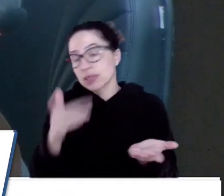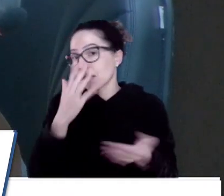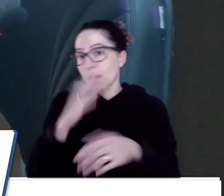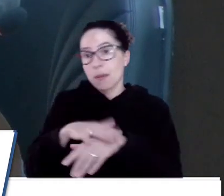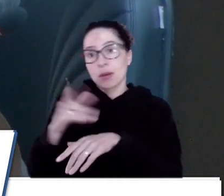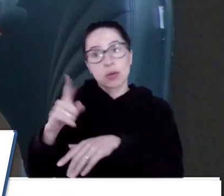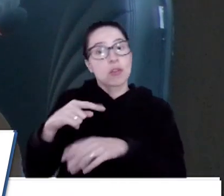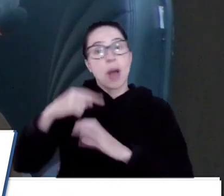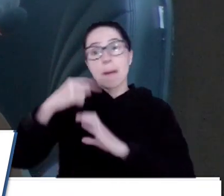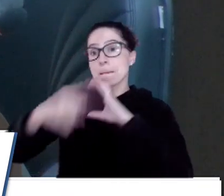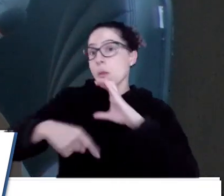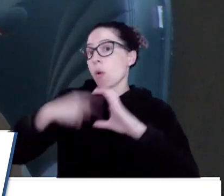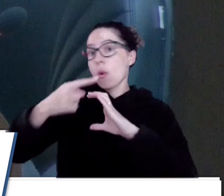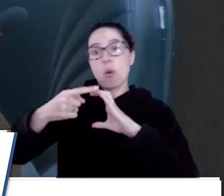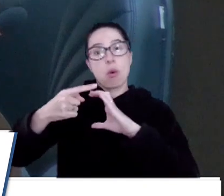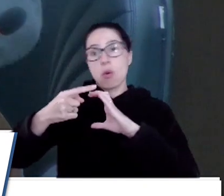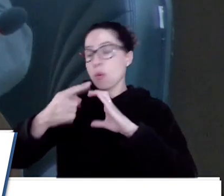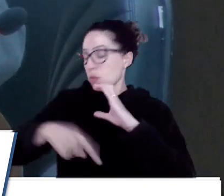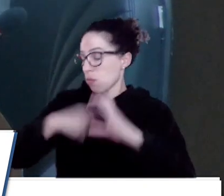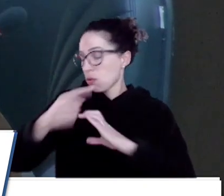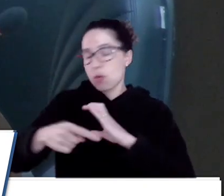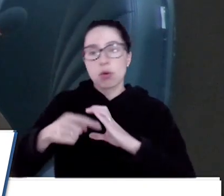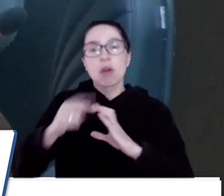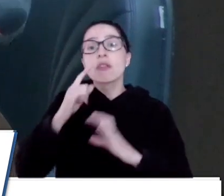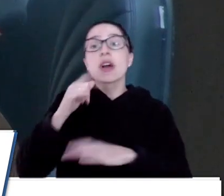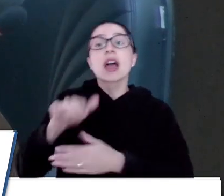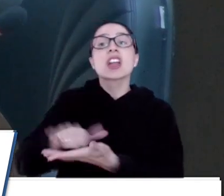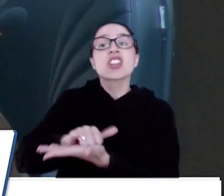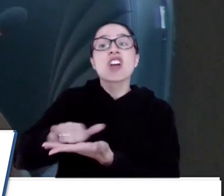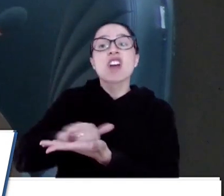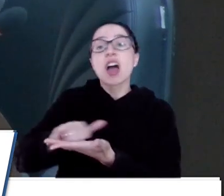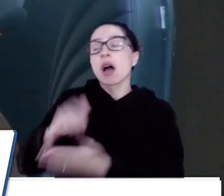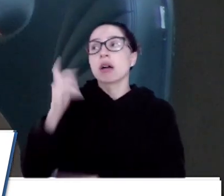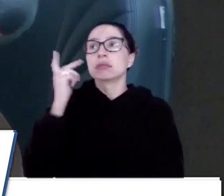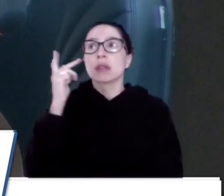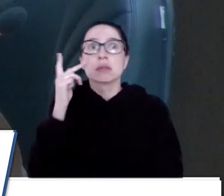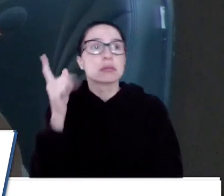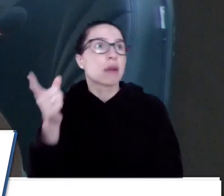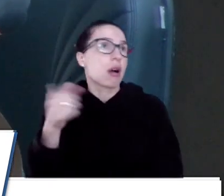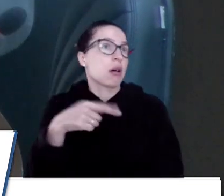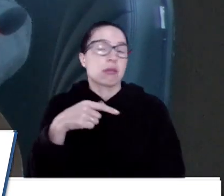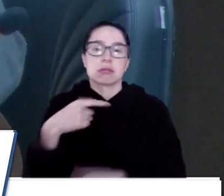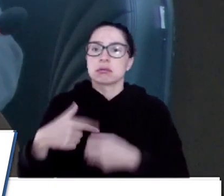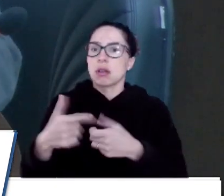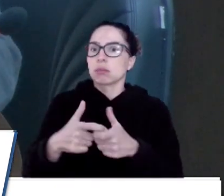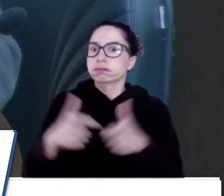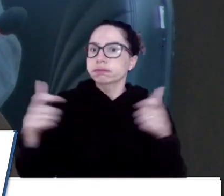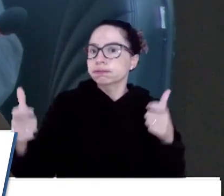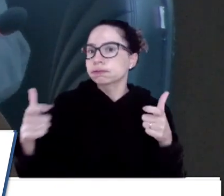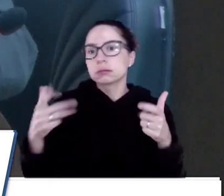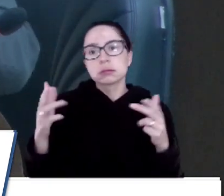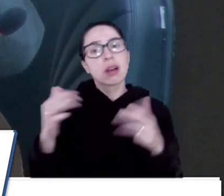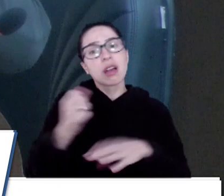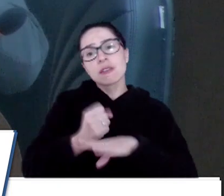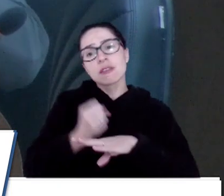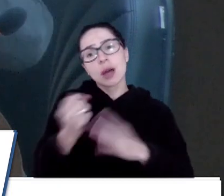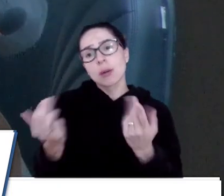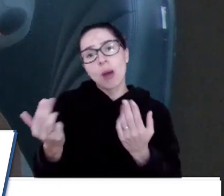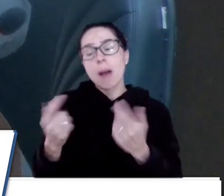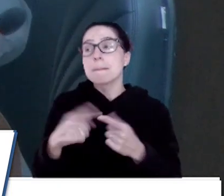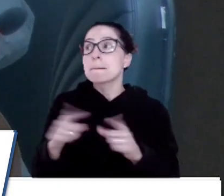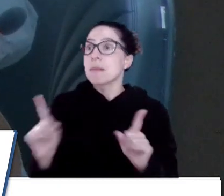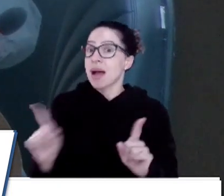mundial. É mundial. Você vê em Nova York, você vê em São Paulo, você vê em grandes cidades, e Franca não foge disso. Agora, a questão